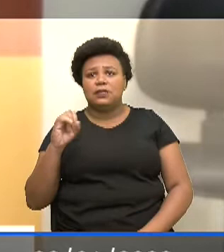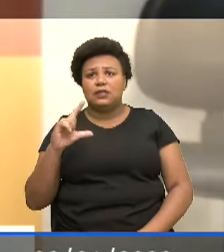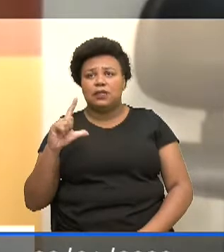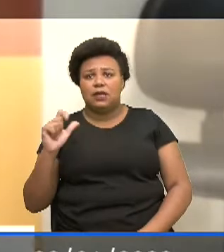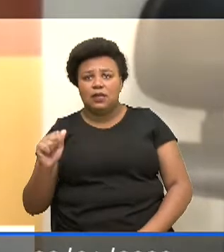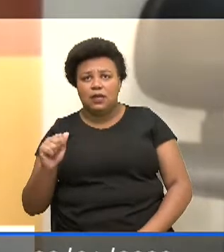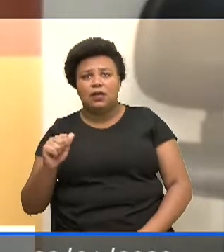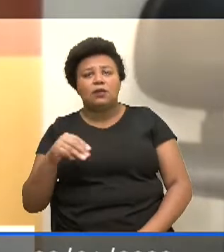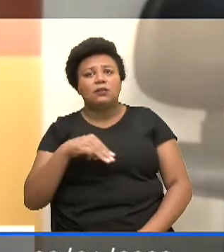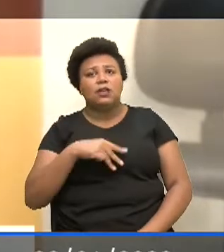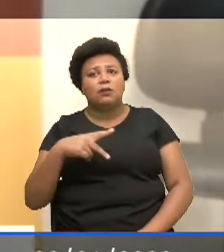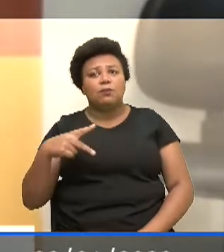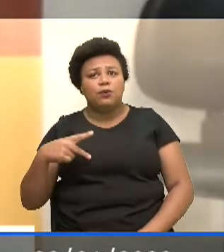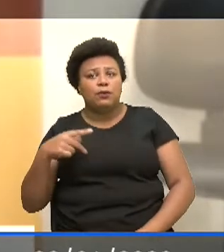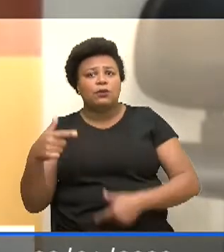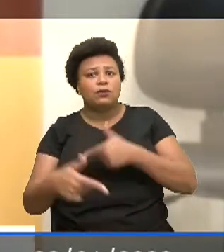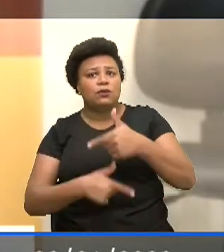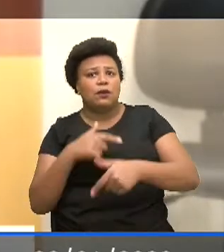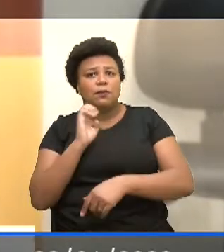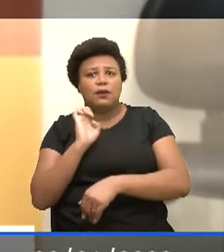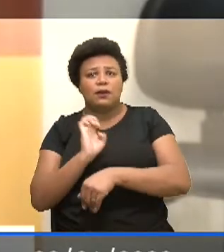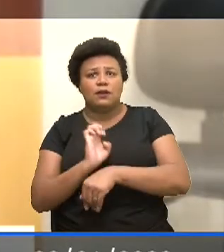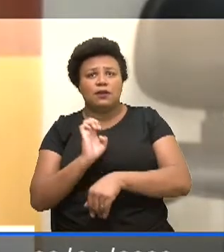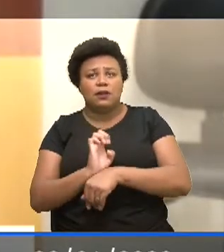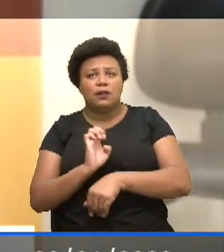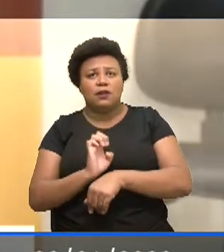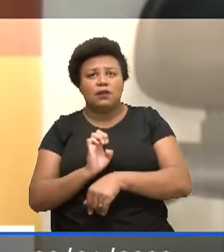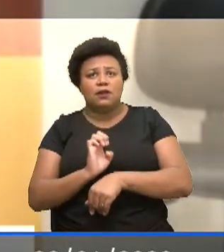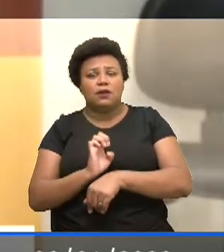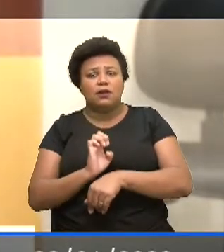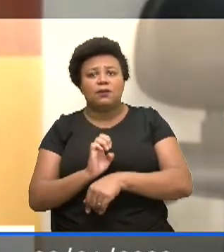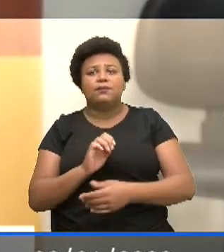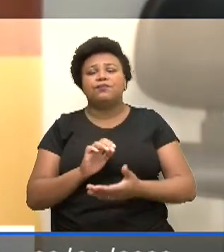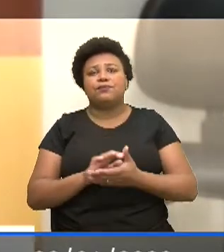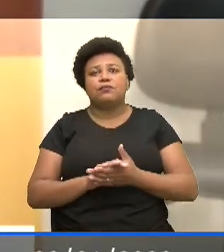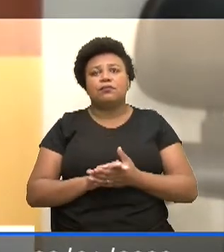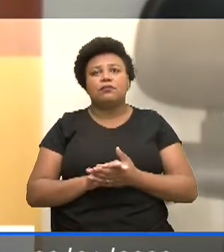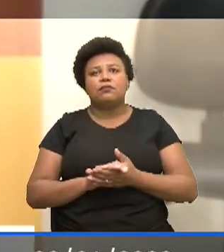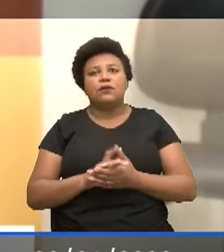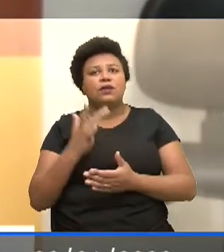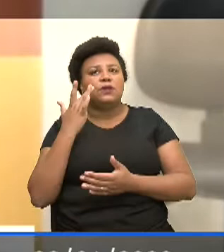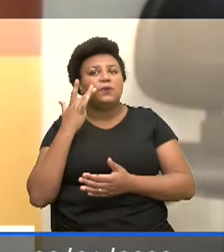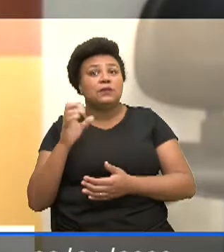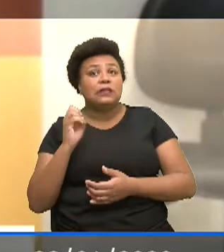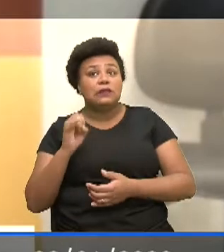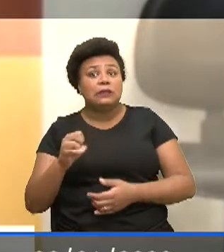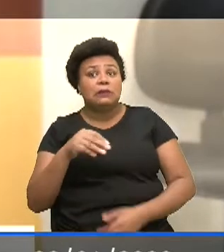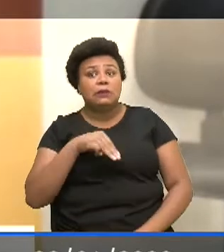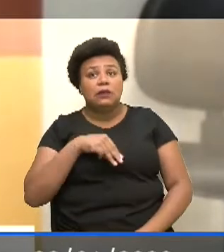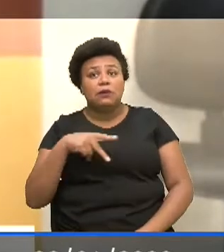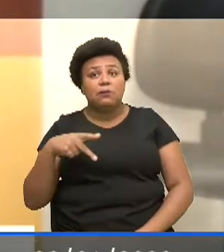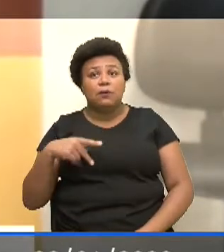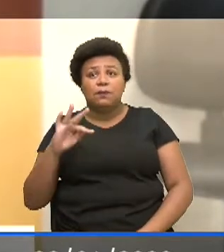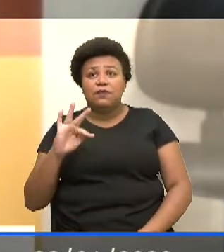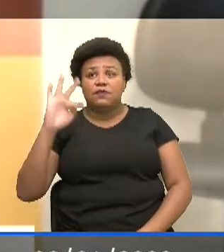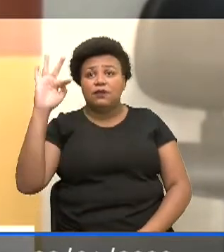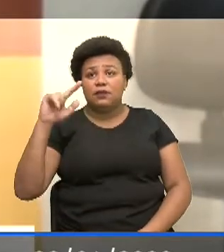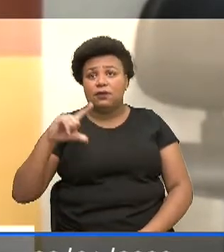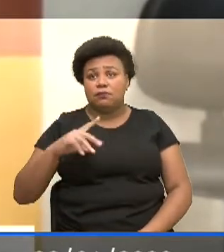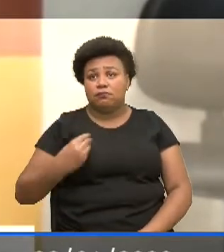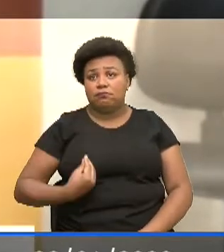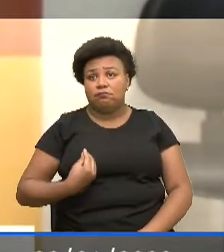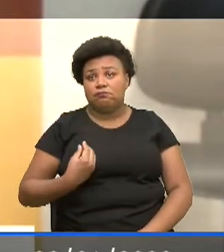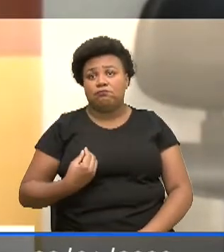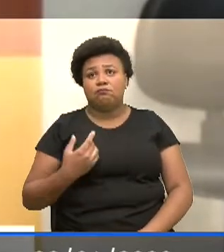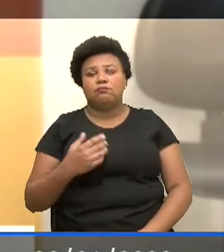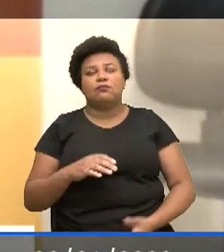Ministério Público do Trabalho Estadual, aliás, do Ministério Público Estadual. Não sei se o Ministério Público Federal está na sala ou